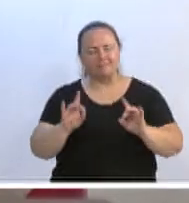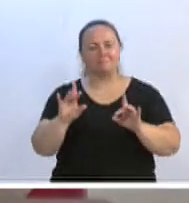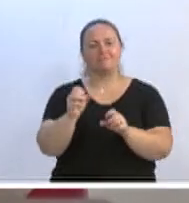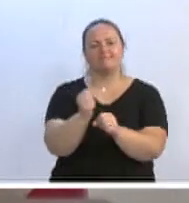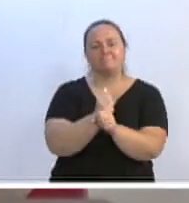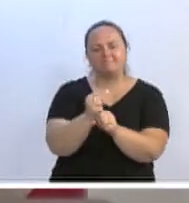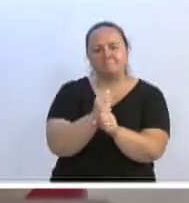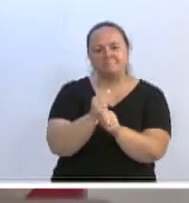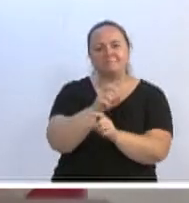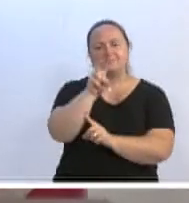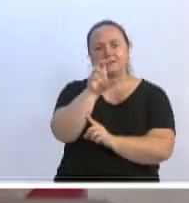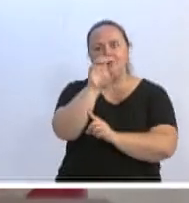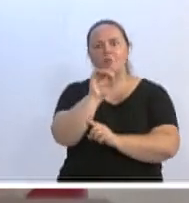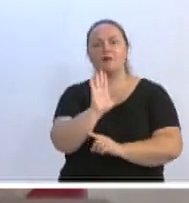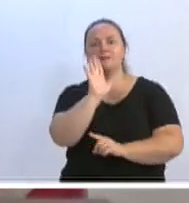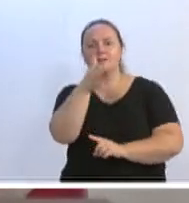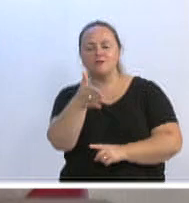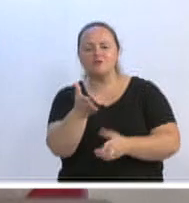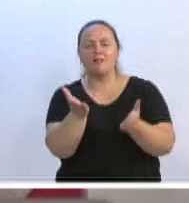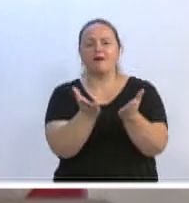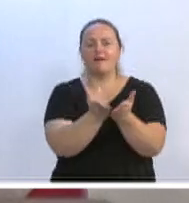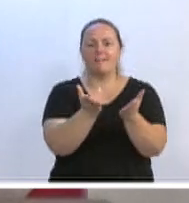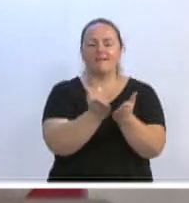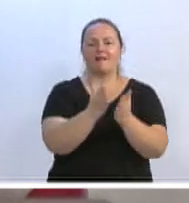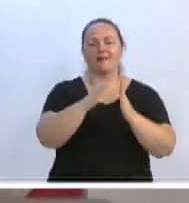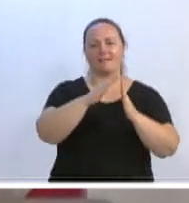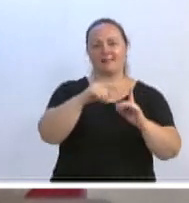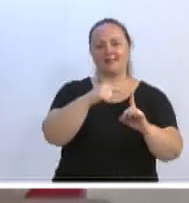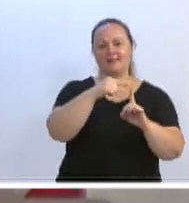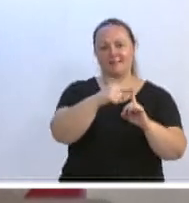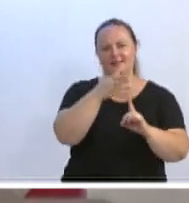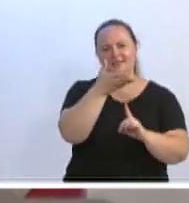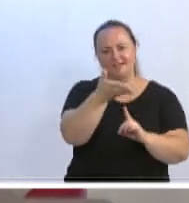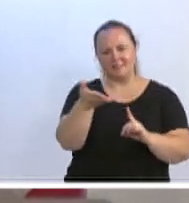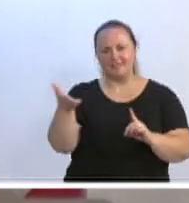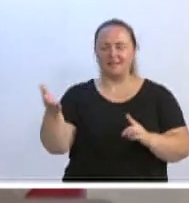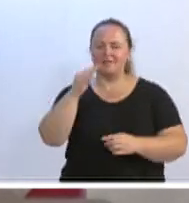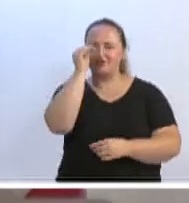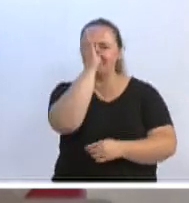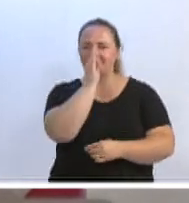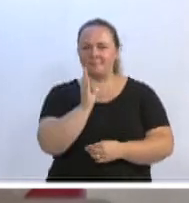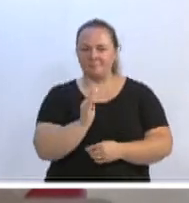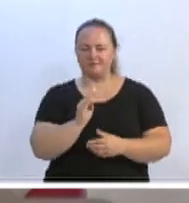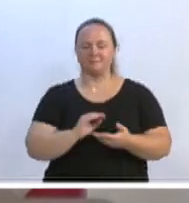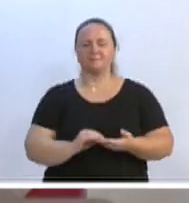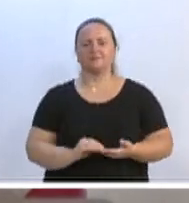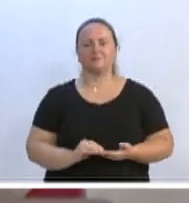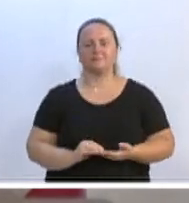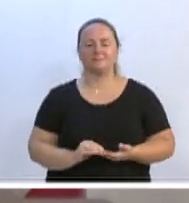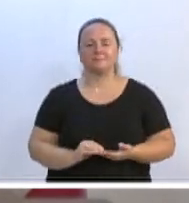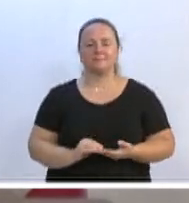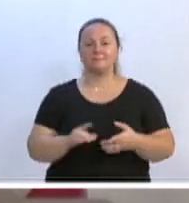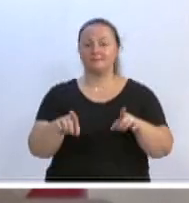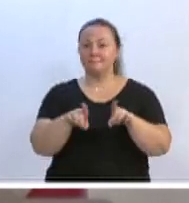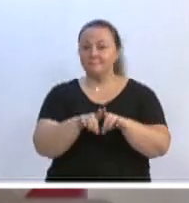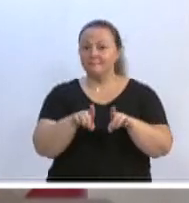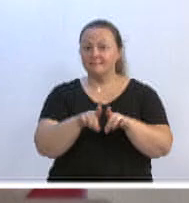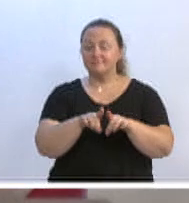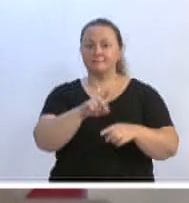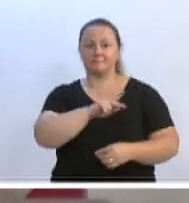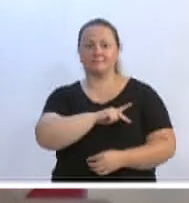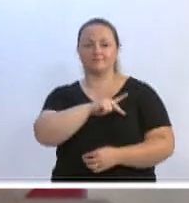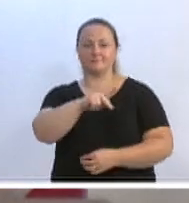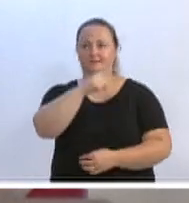de Ministério da Igreja Cristã Maranata no Brasil. E lembrar que o vereador, presidente dessa